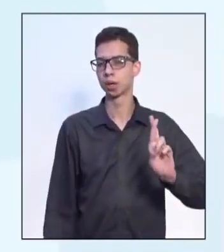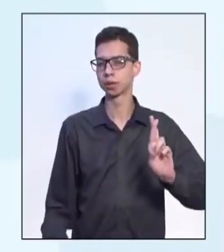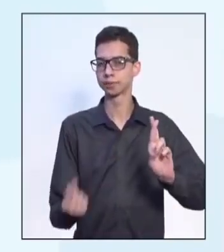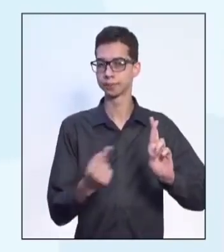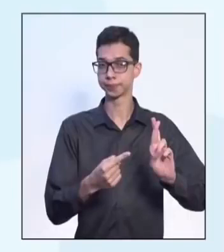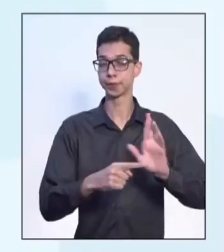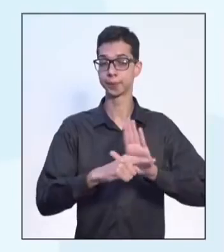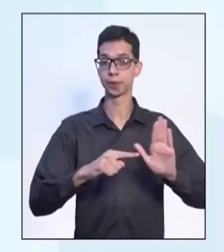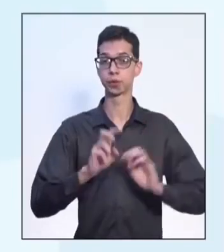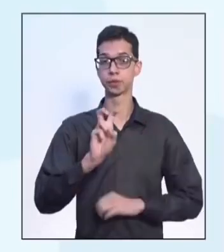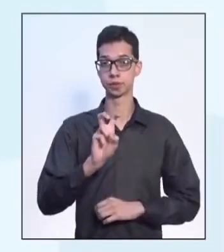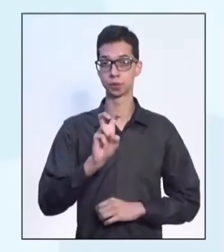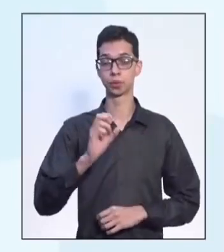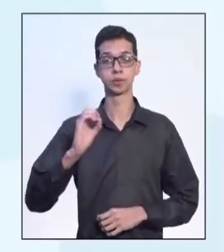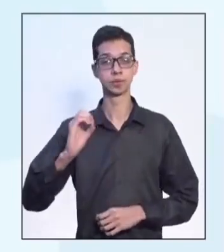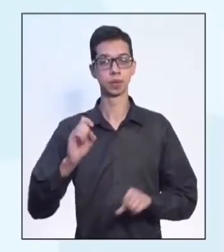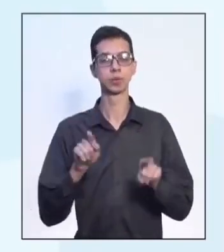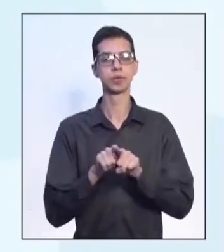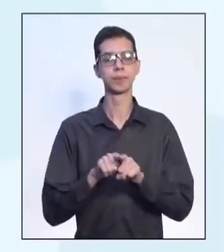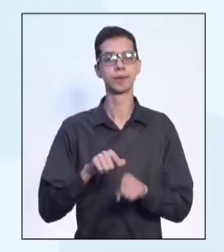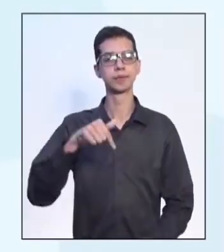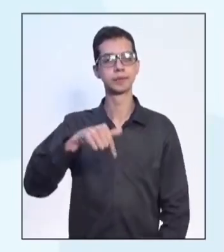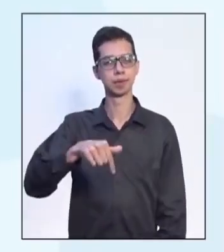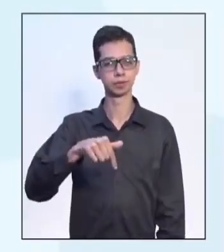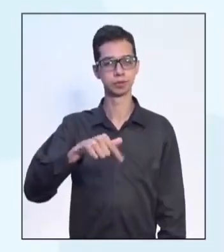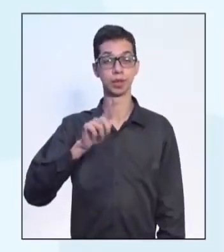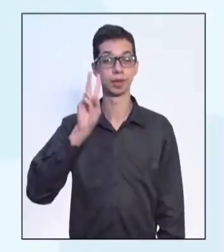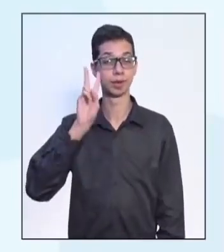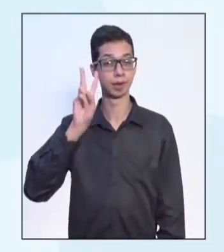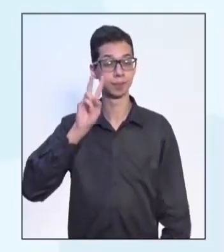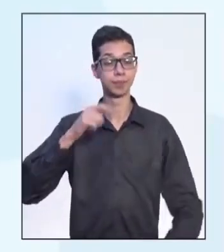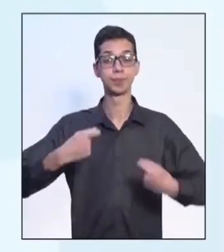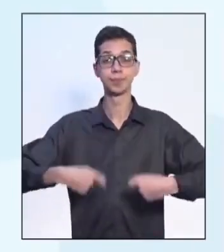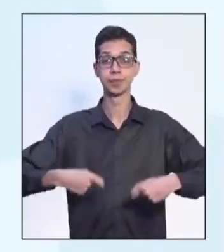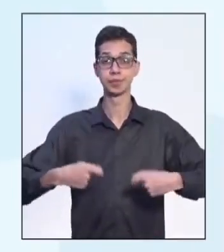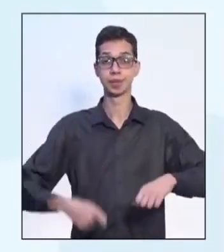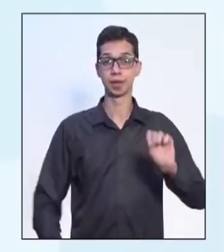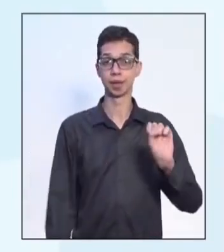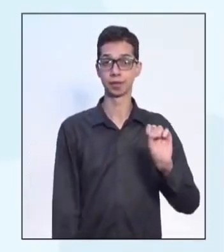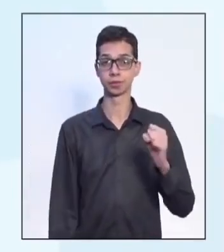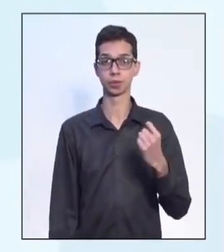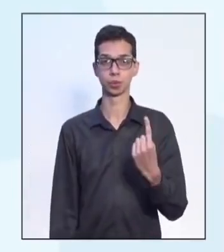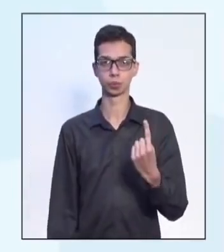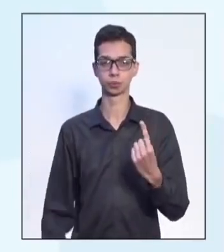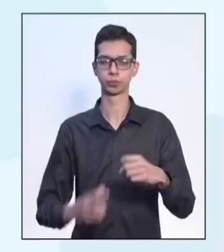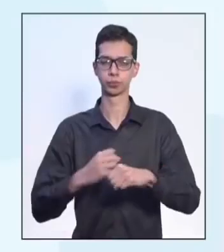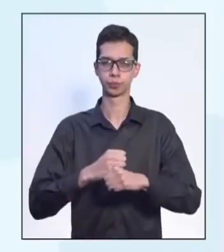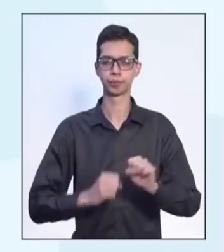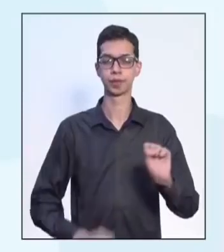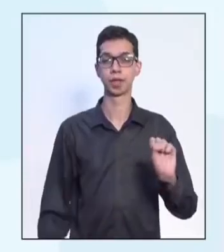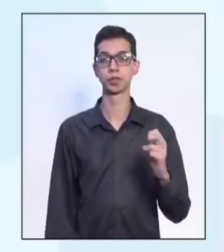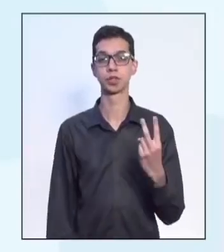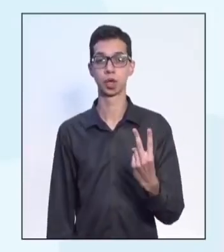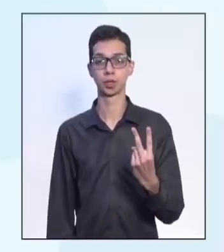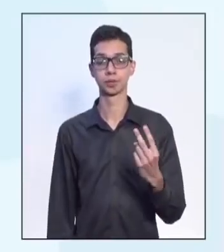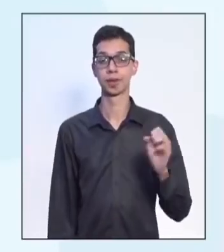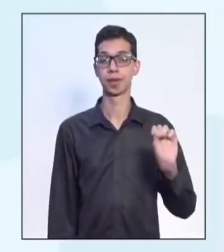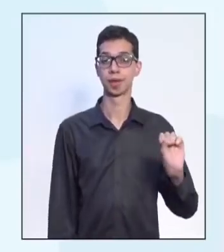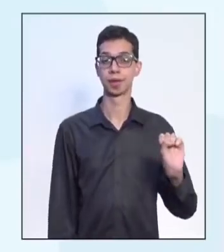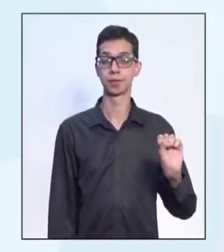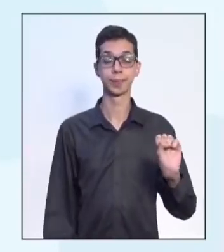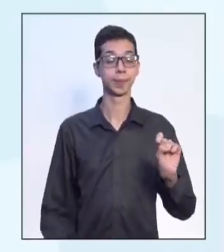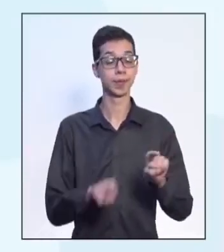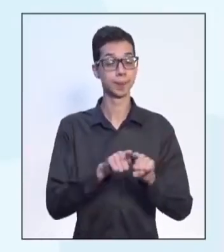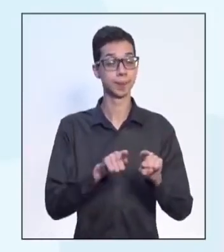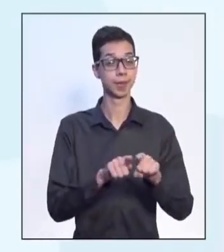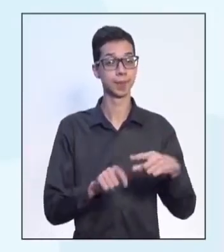0 e 7. Lembra, você tem que calcular o S1, o S2 e o